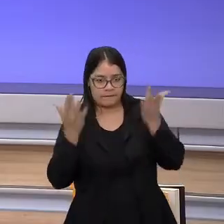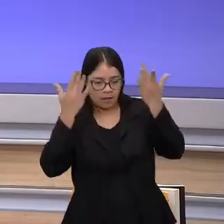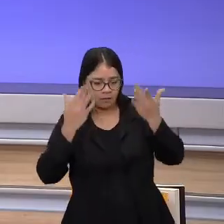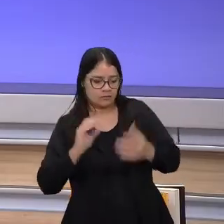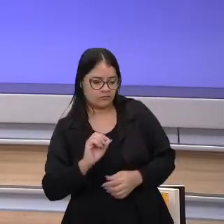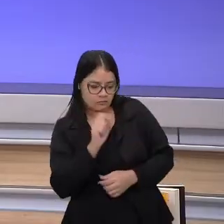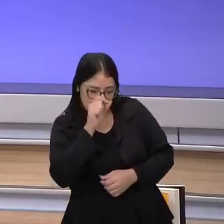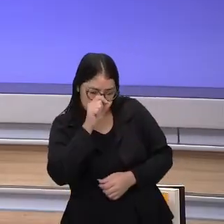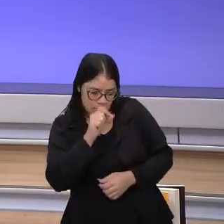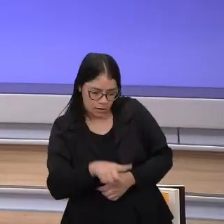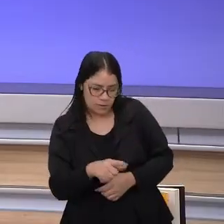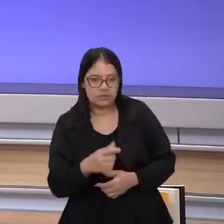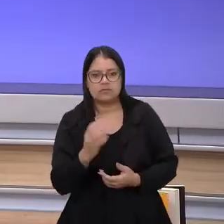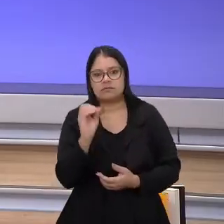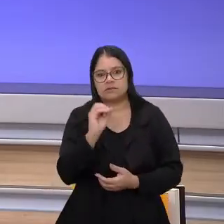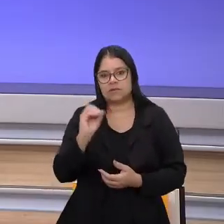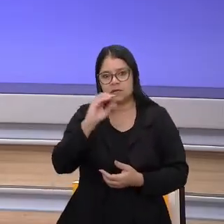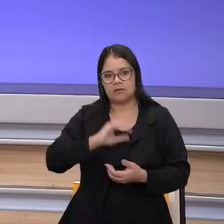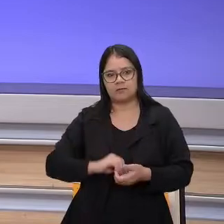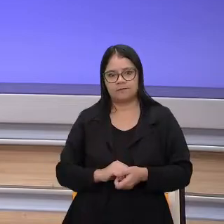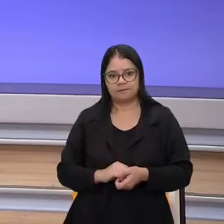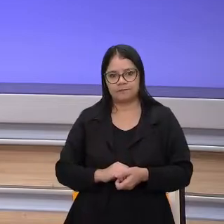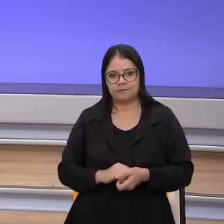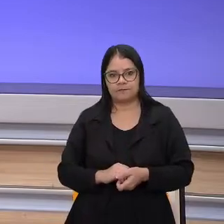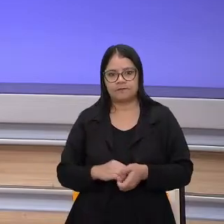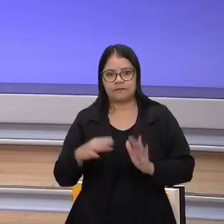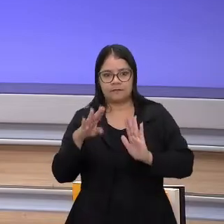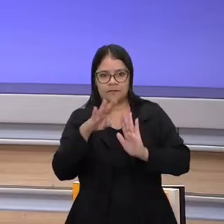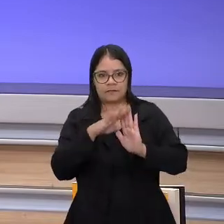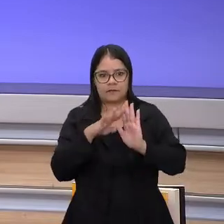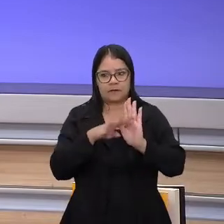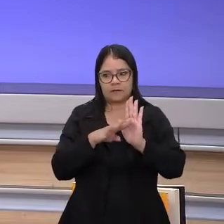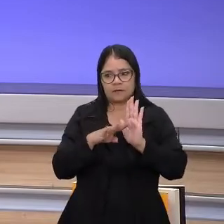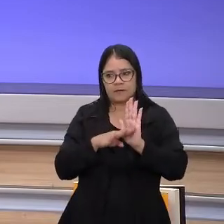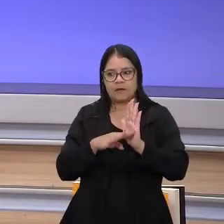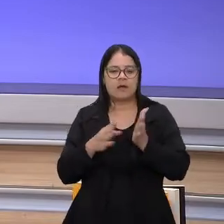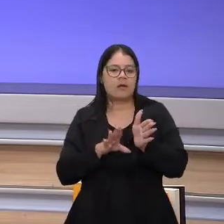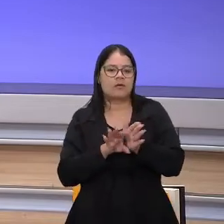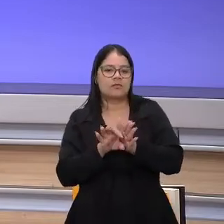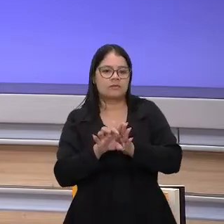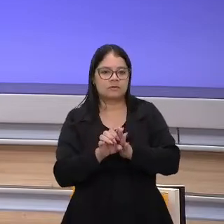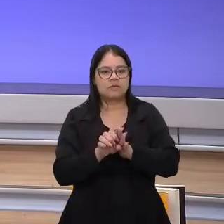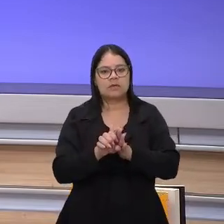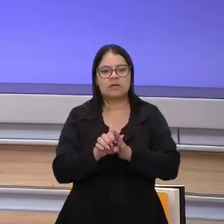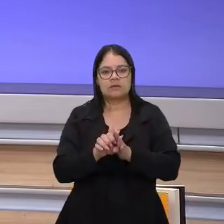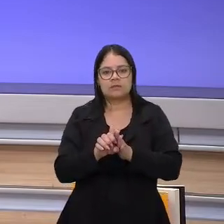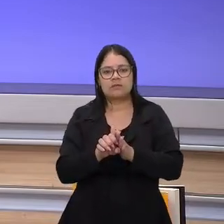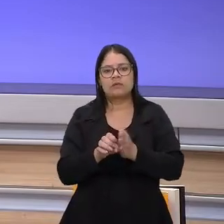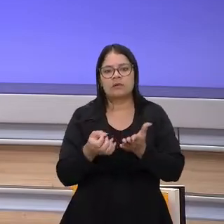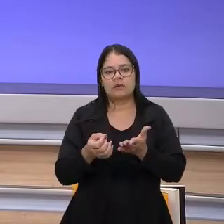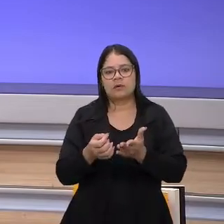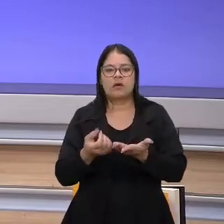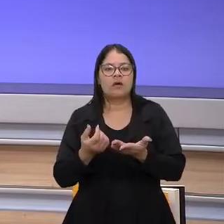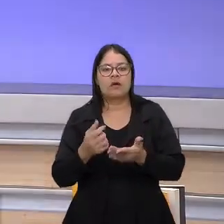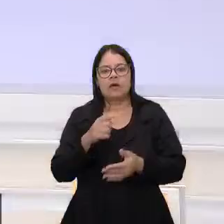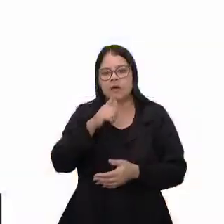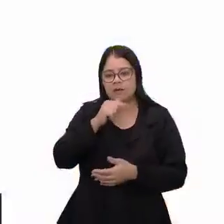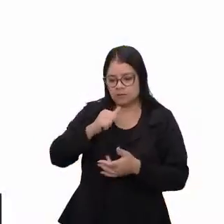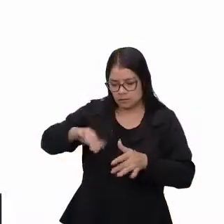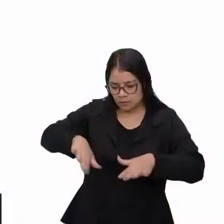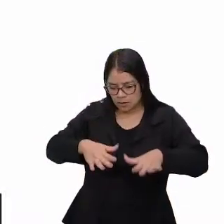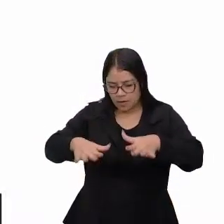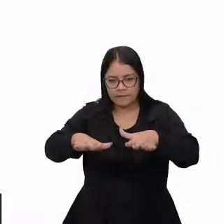zero. Hoje, nossa atuação nos conselhos Comitê da Bacias Hidrográficas da